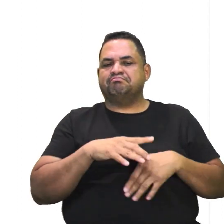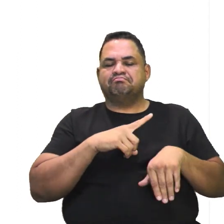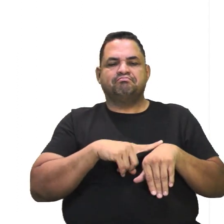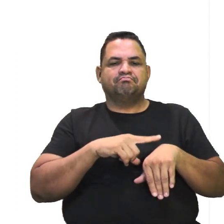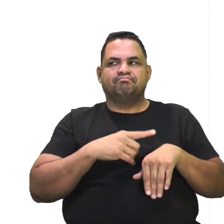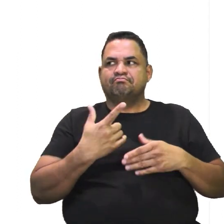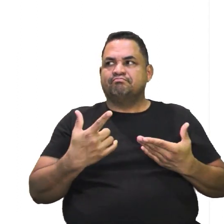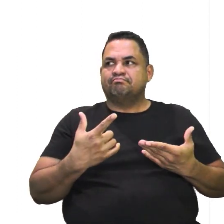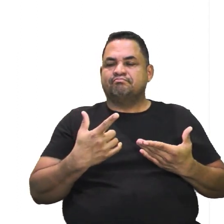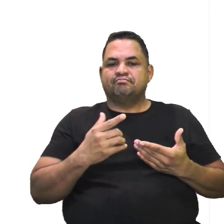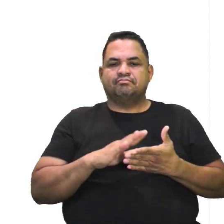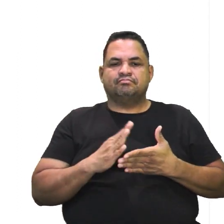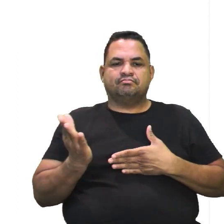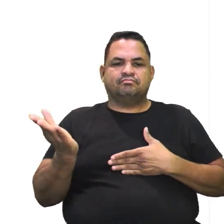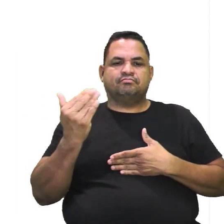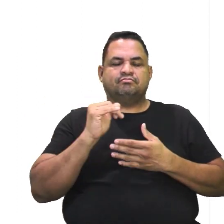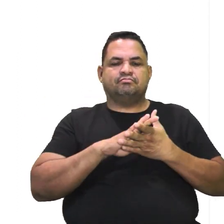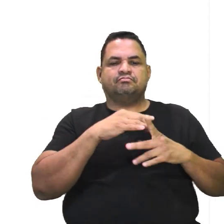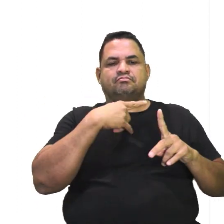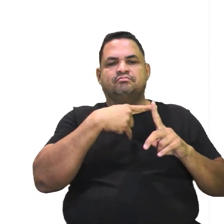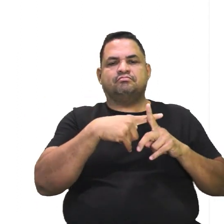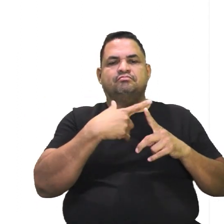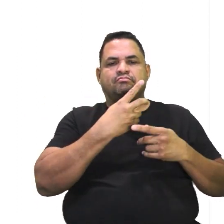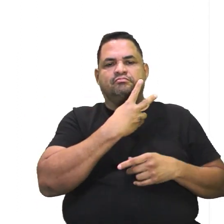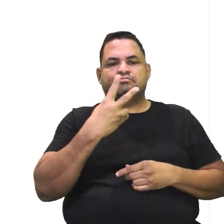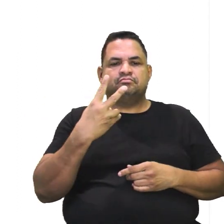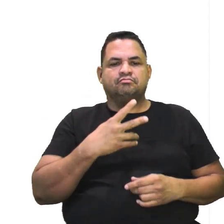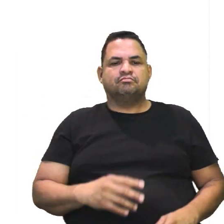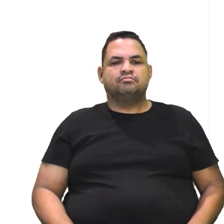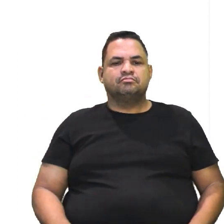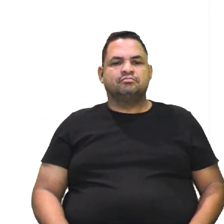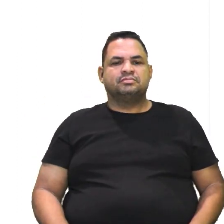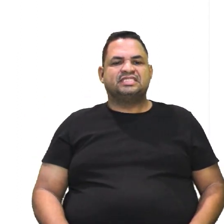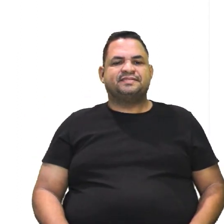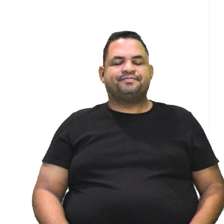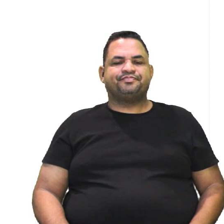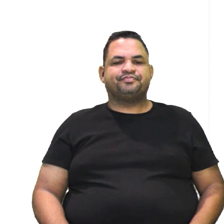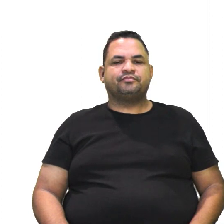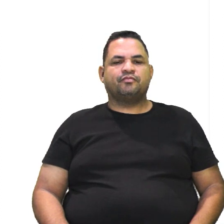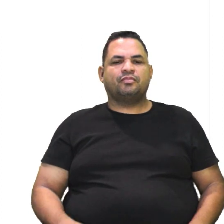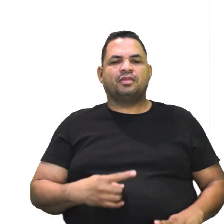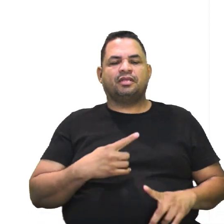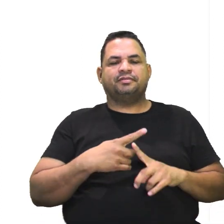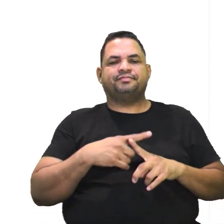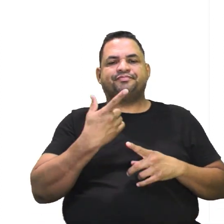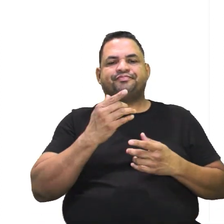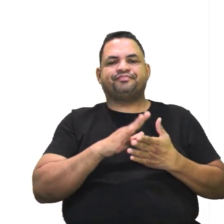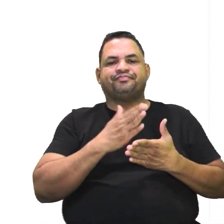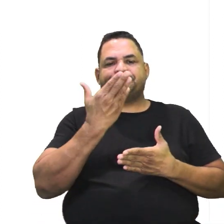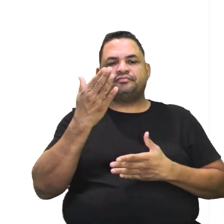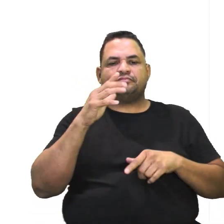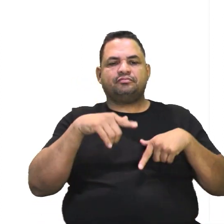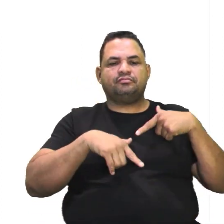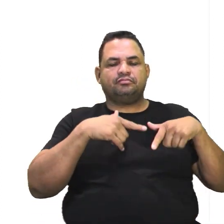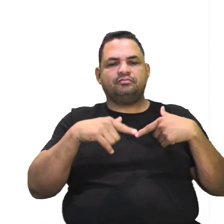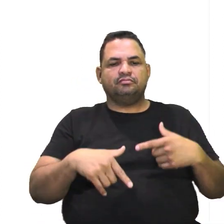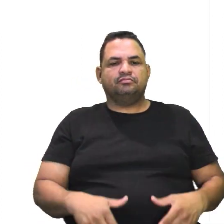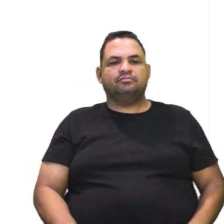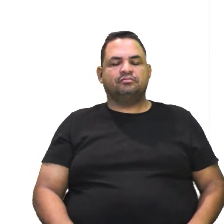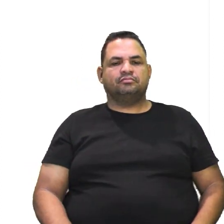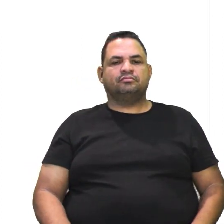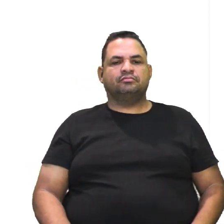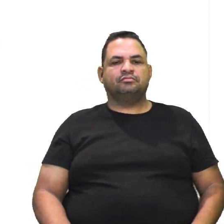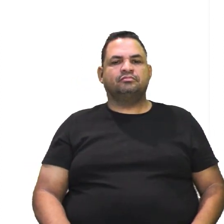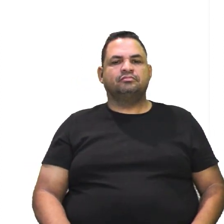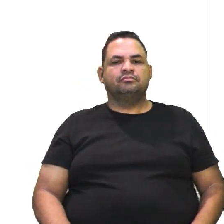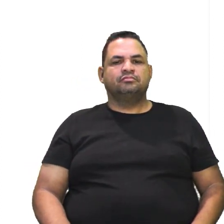tempo, Então vamos lá, vamos somar aqui, tem que somar os dois, não é? É, com certeza, que está na categoria que trabalha, né? Então vamos